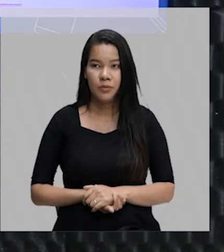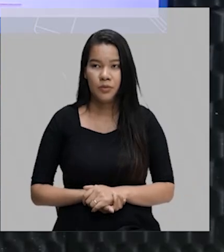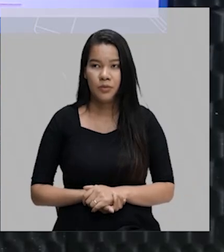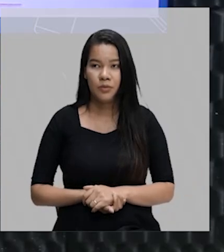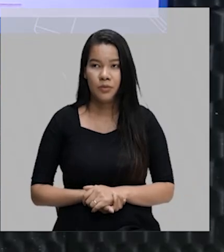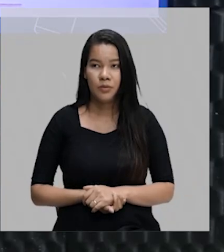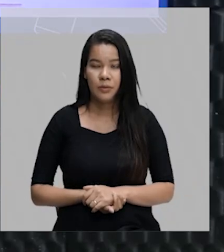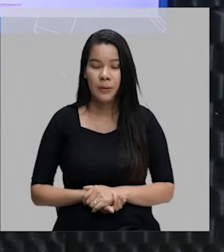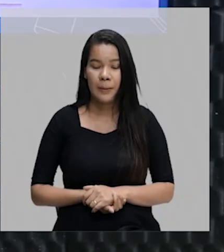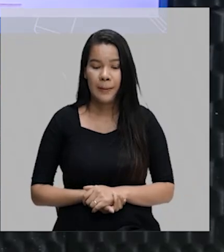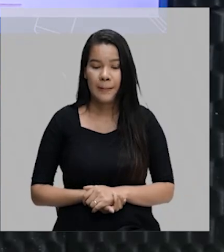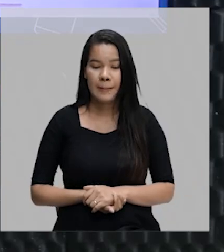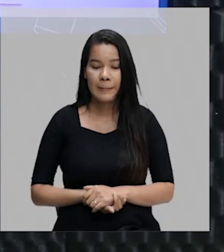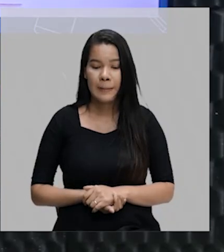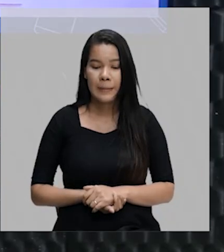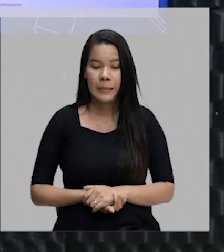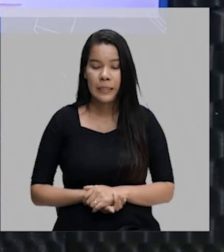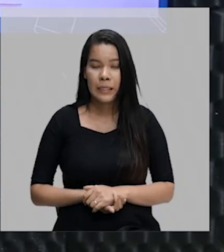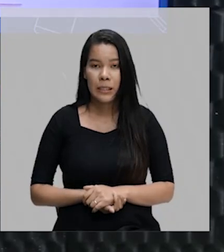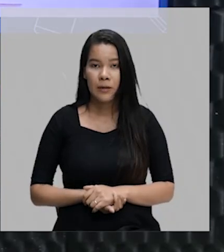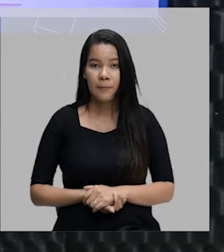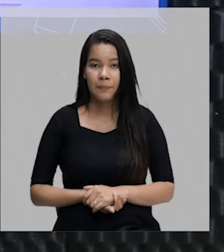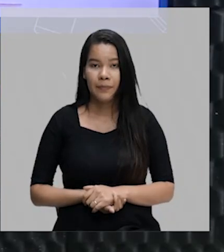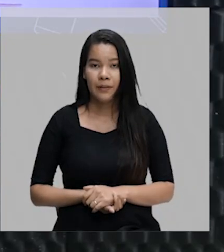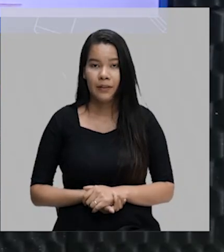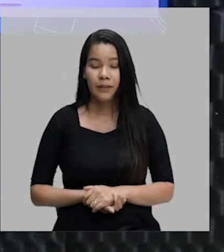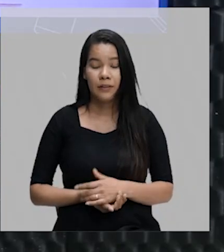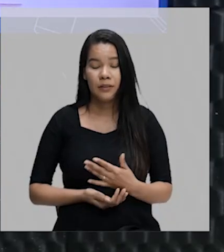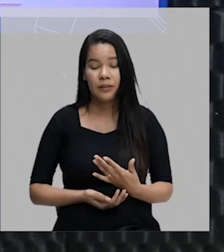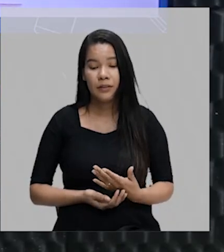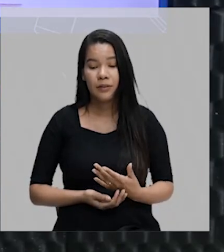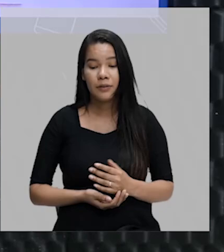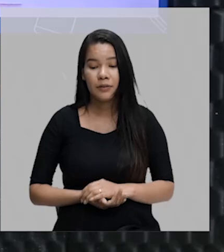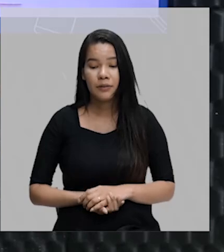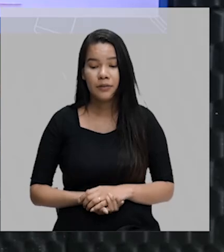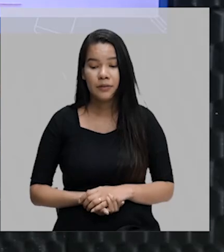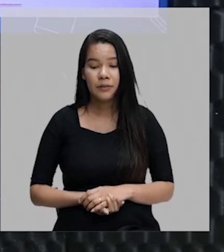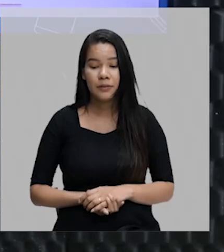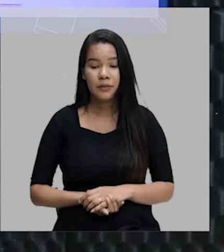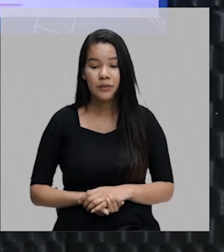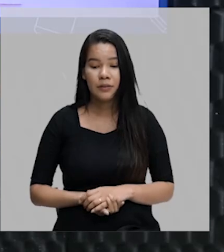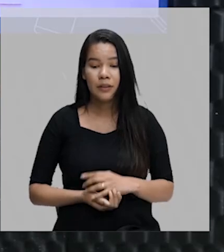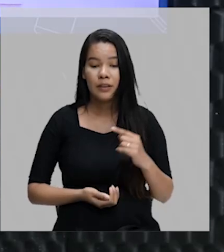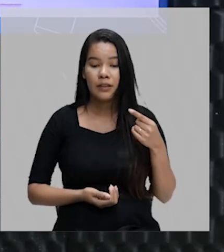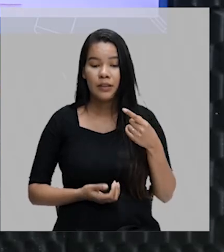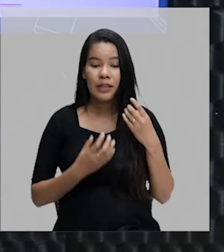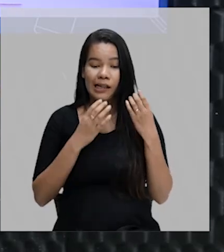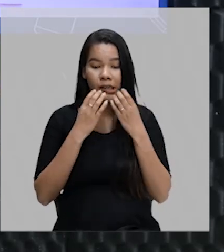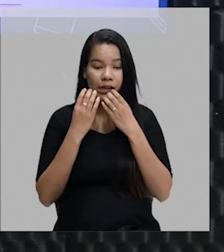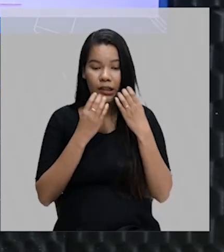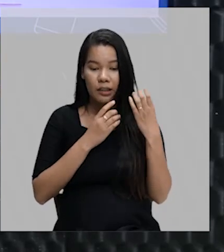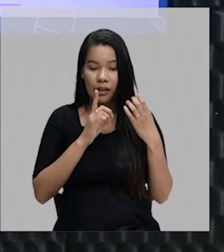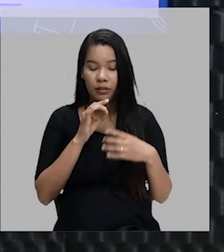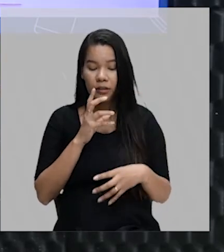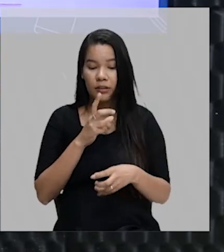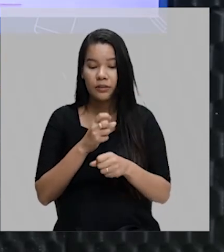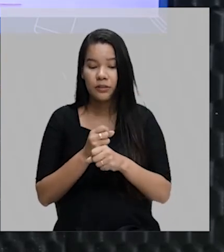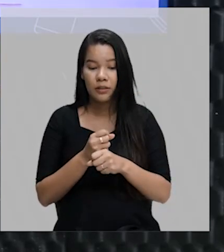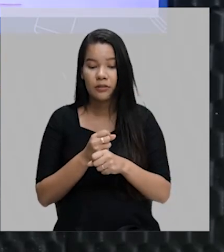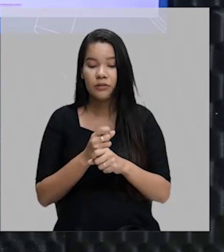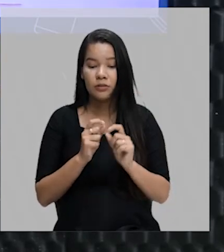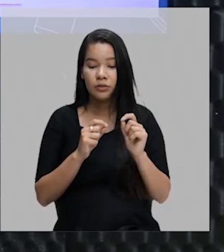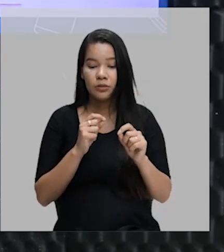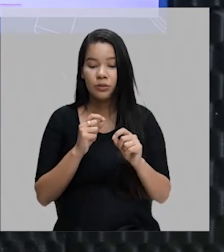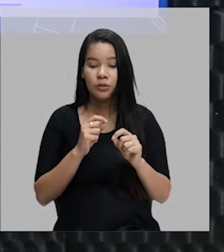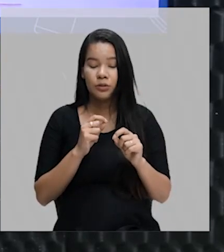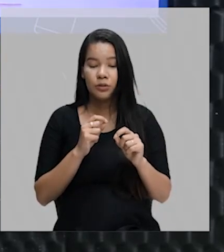reproduz bastante durante o processo de lavoura. Então, esse milho aqui, ó, ele é resultado do cruzamento